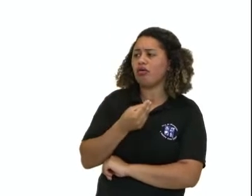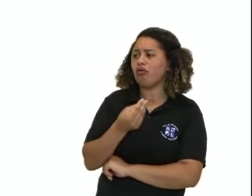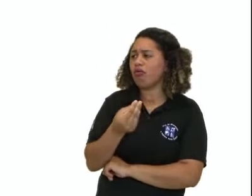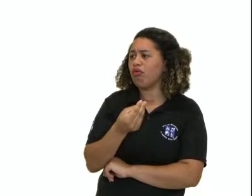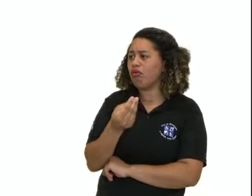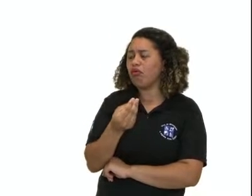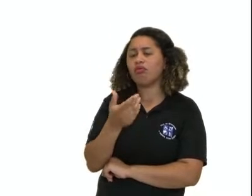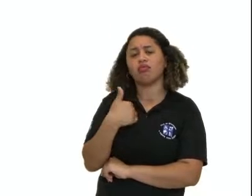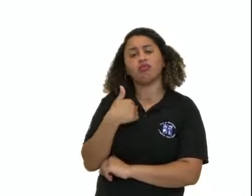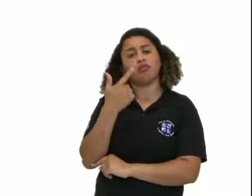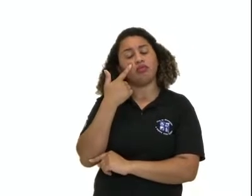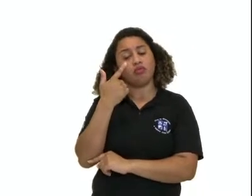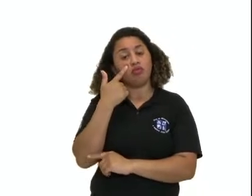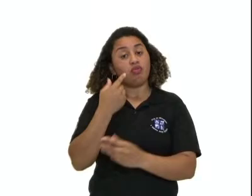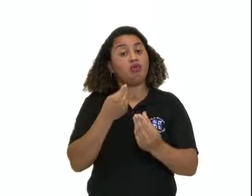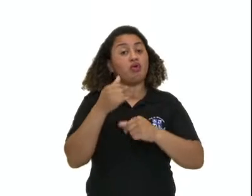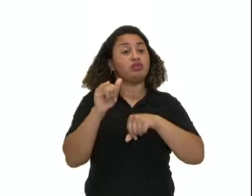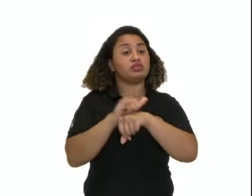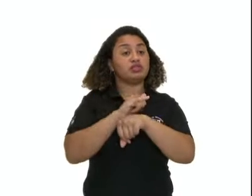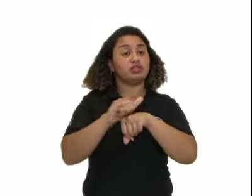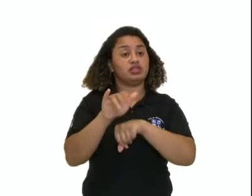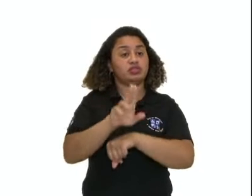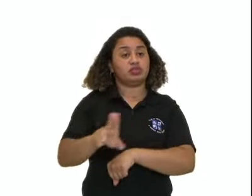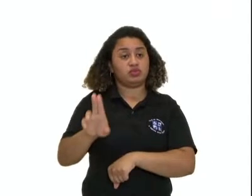foi verificar a sua técnica.